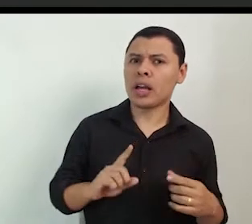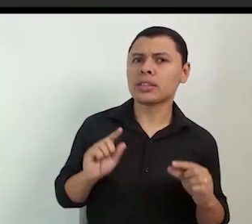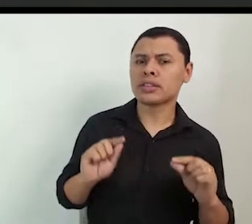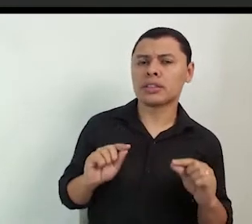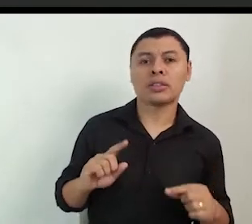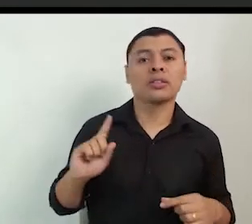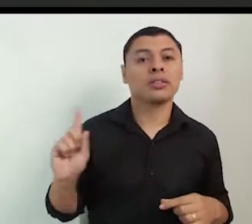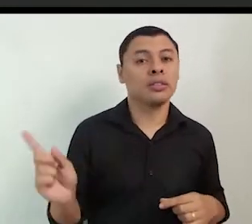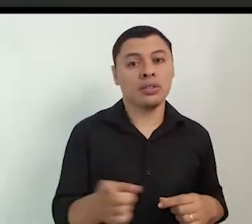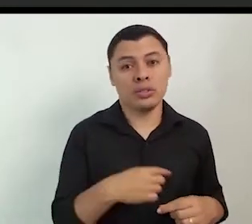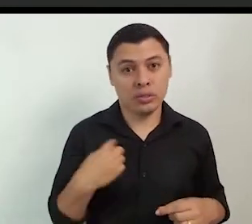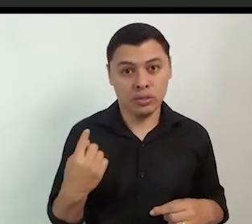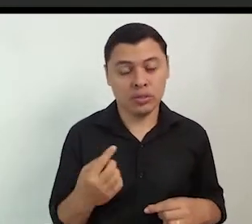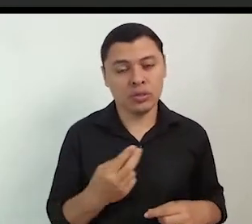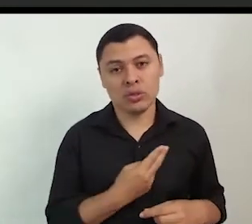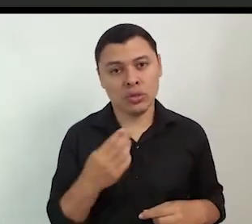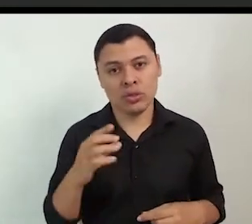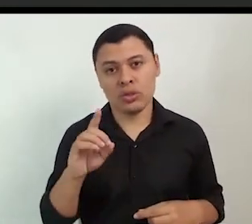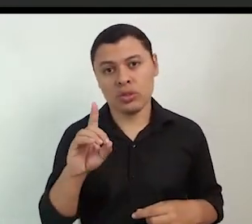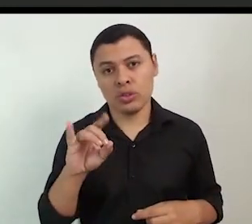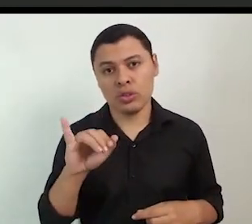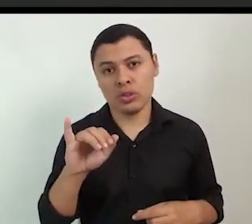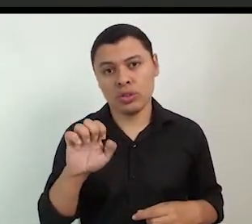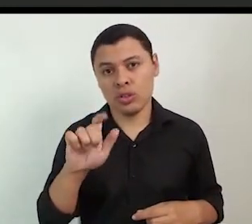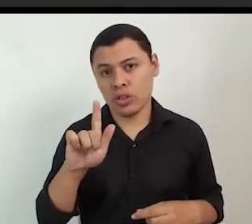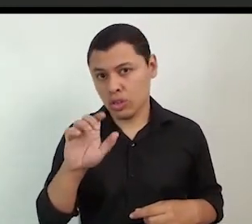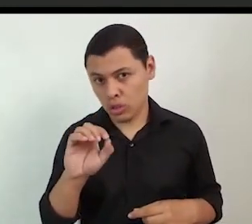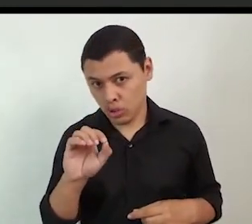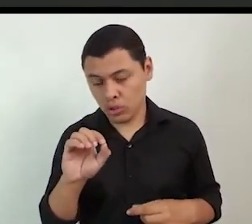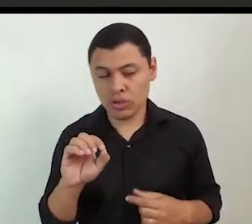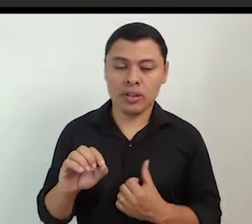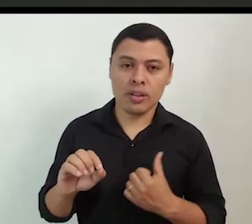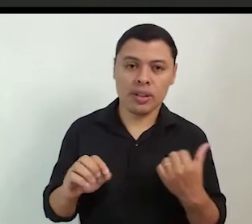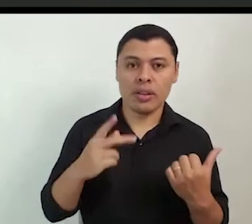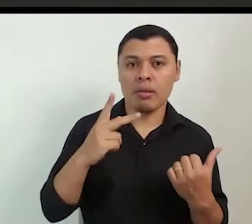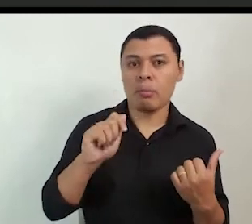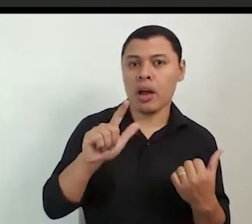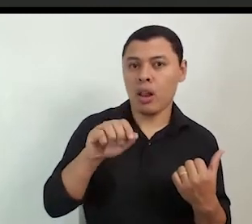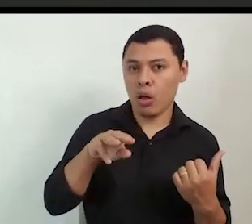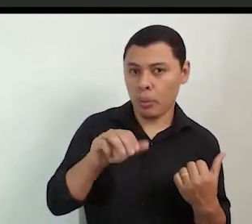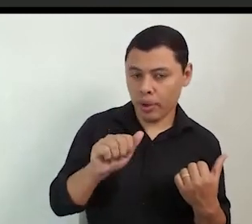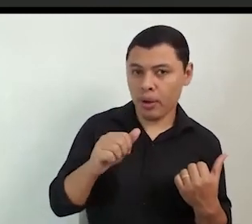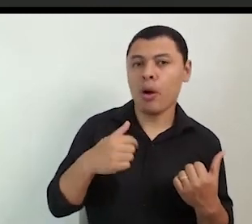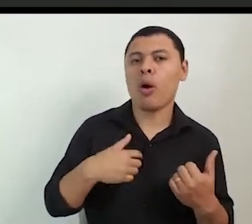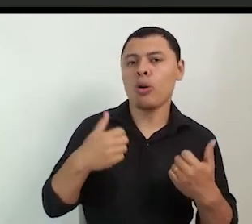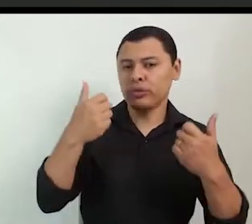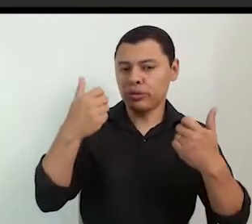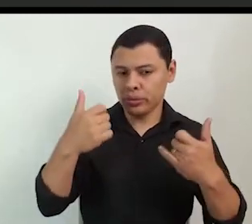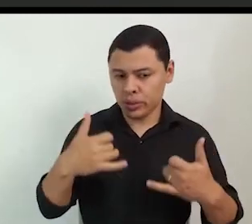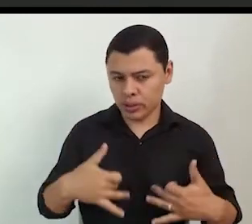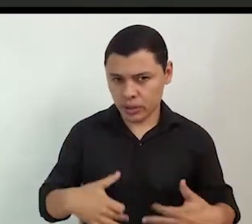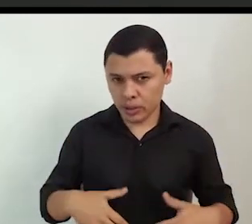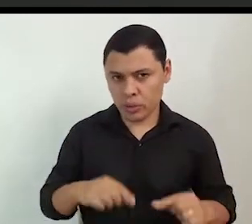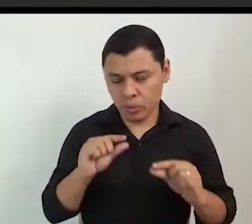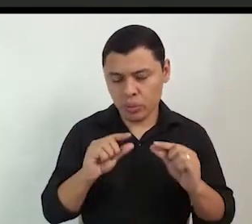somos Diego e Paloma. Eu vou falar um pouquinho de mim, e aí a Paloma vai falar um pouquinho dela. Para começar,